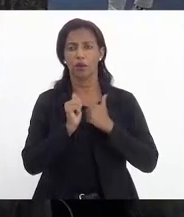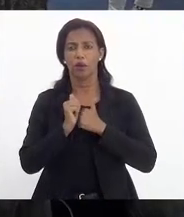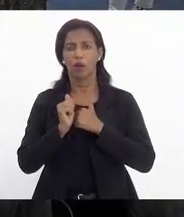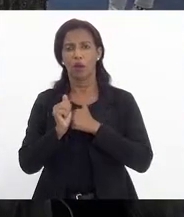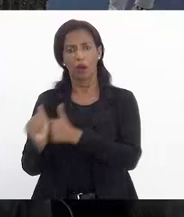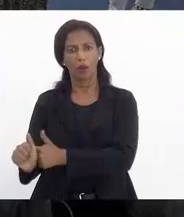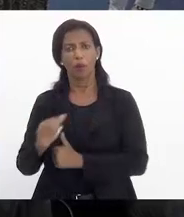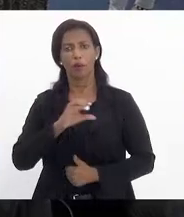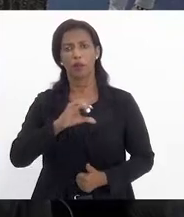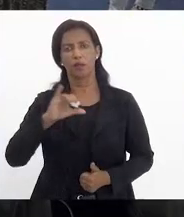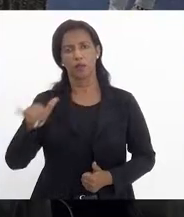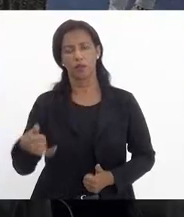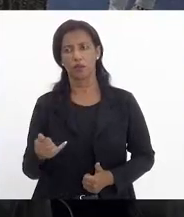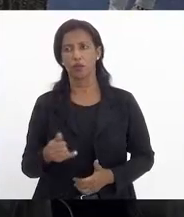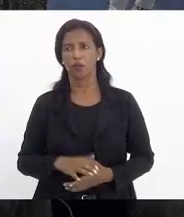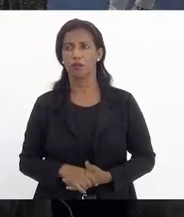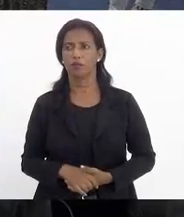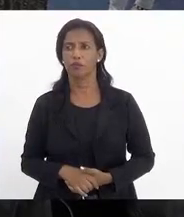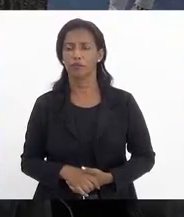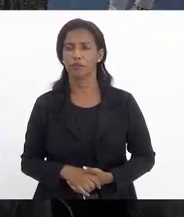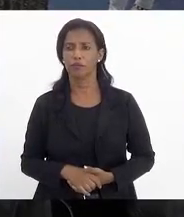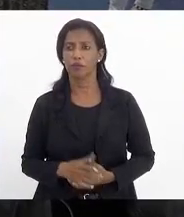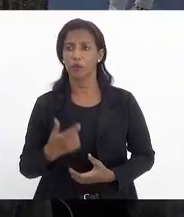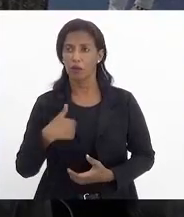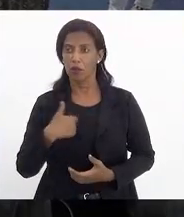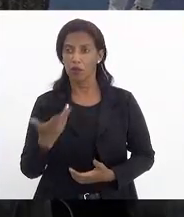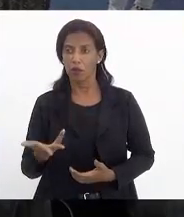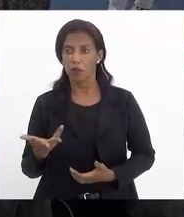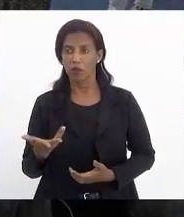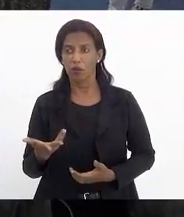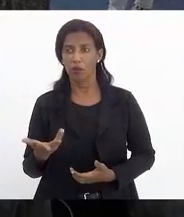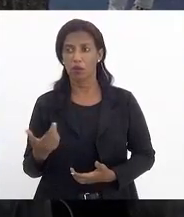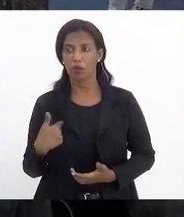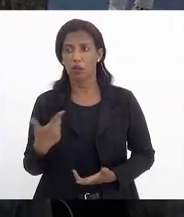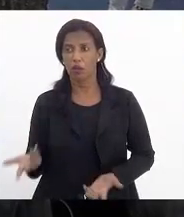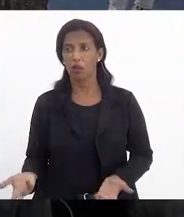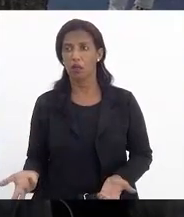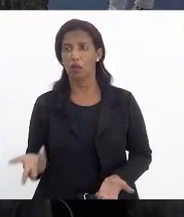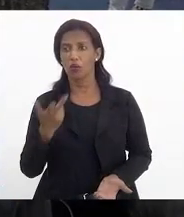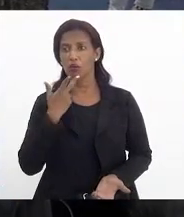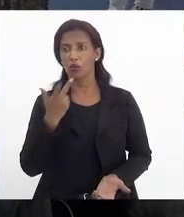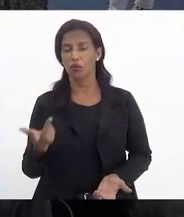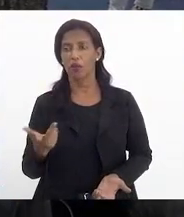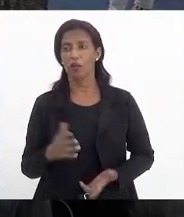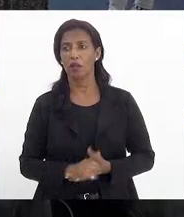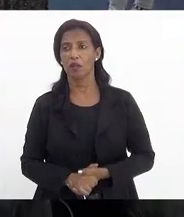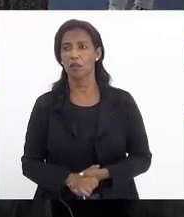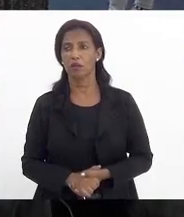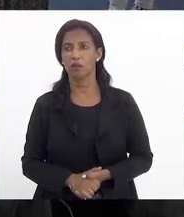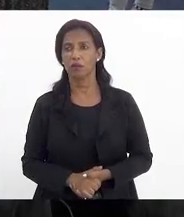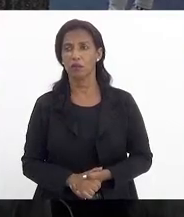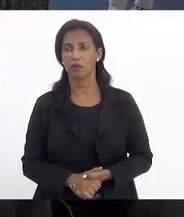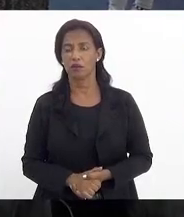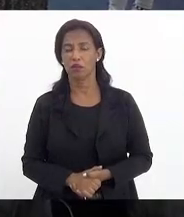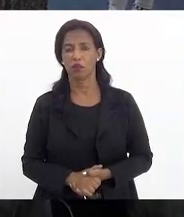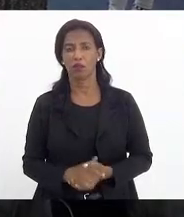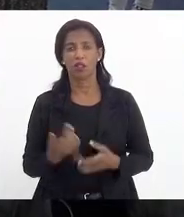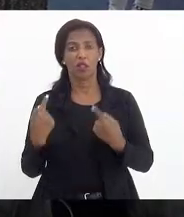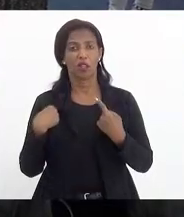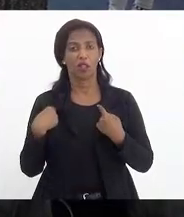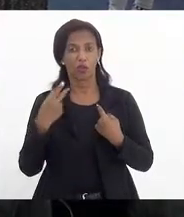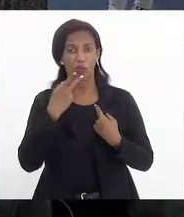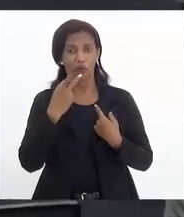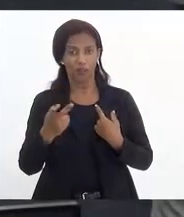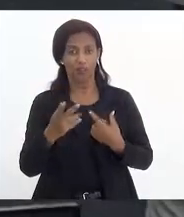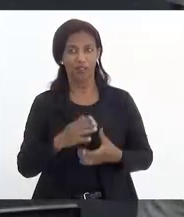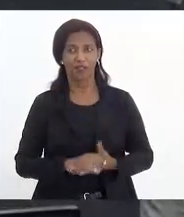senhor presidente. Olha só, eu estou aqui dizendo que eu estou discordando do parecer. Aí é diferente. Não. Sua excelência não está falando que discordando do parecer.